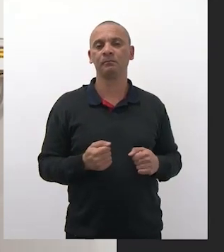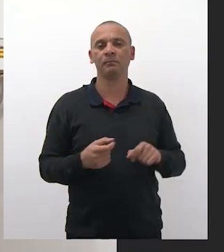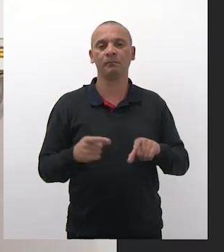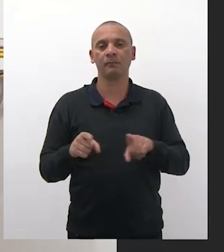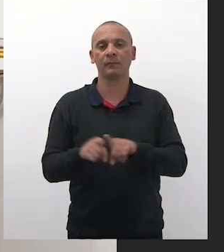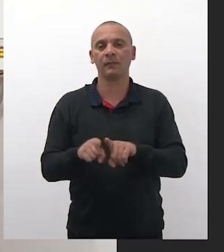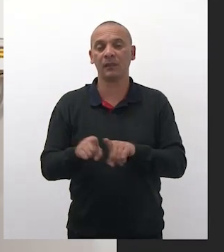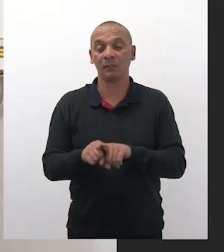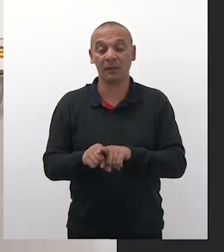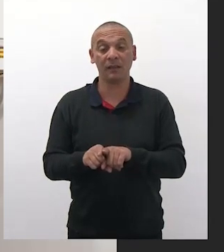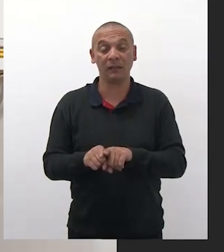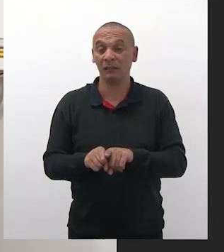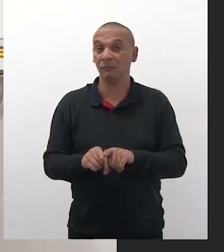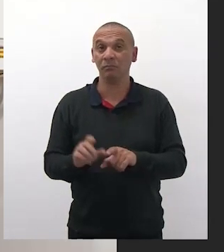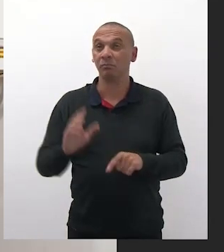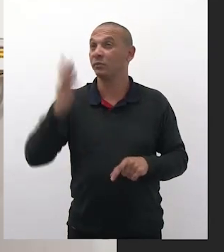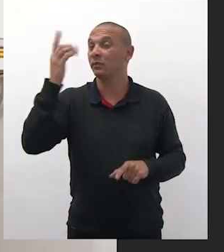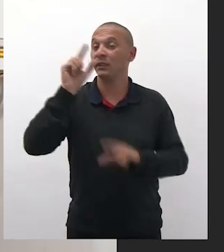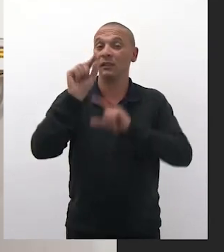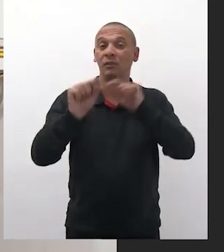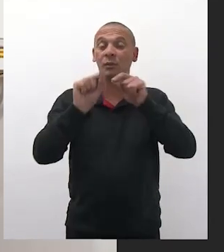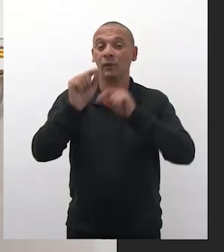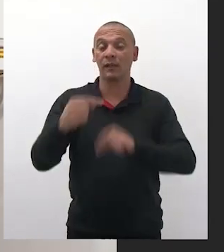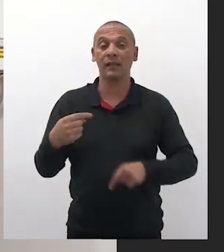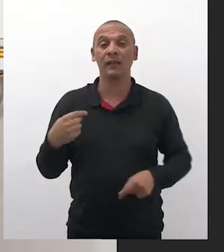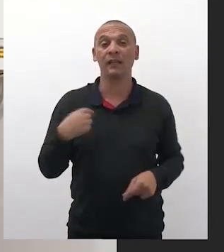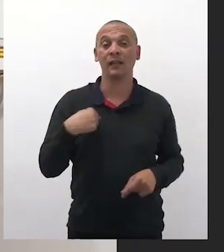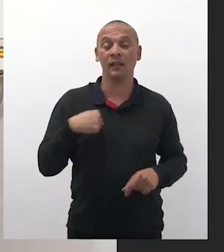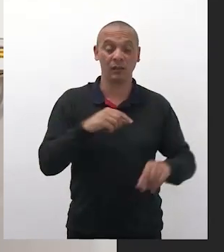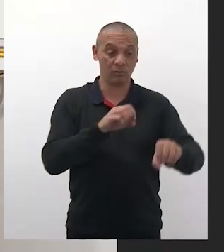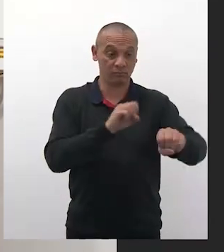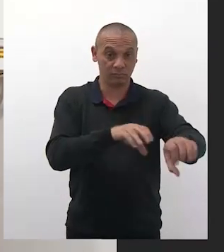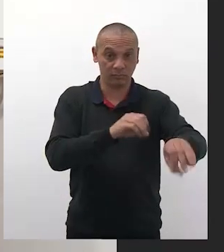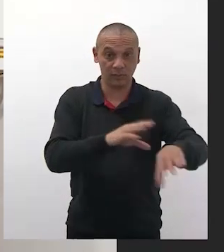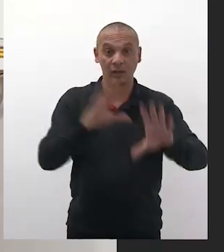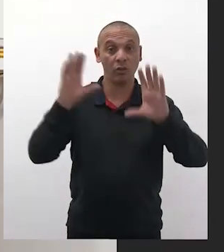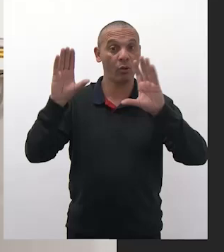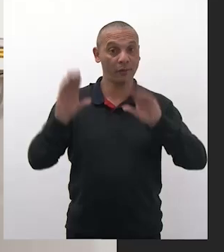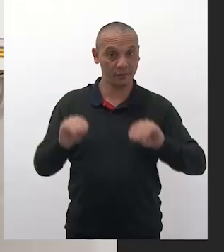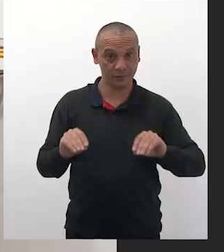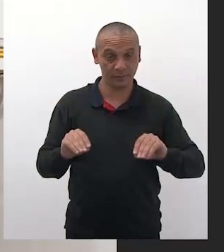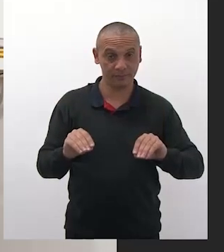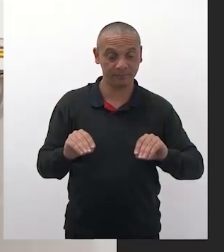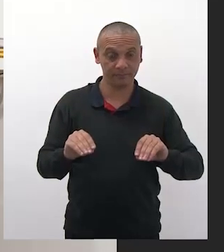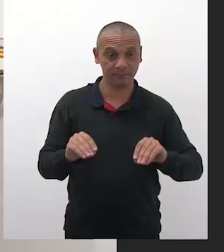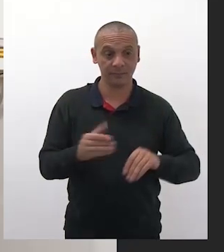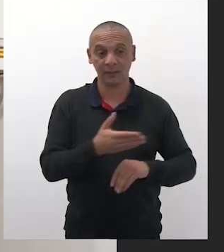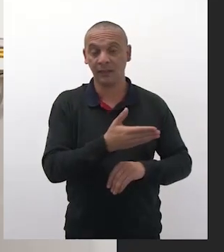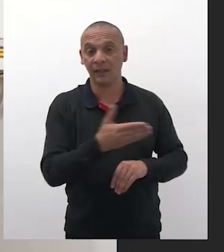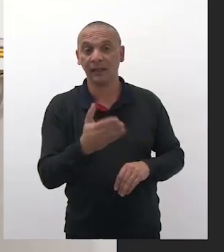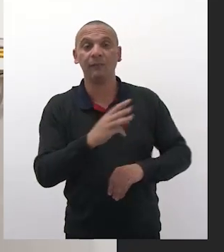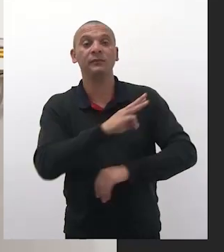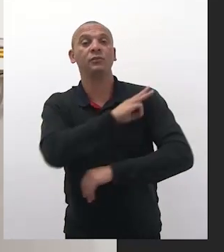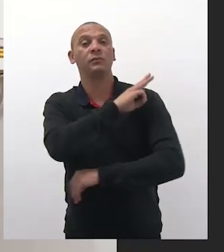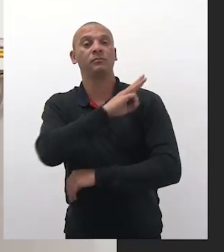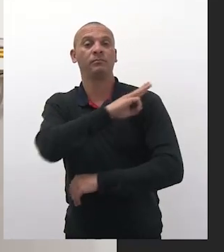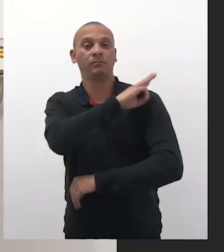e chegou um momento, Diógenes, que eu dava aula à noite, e meu público era ensino